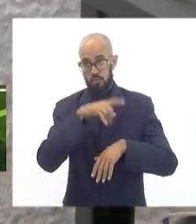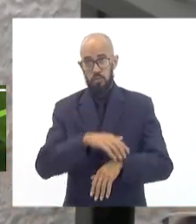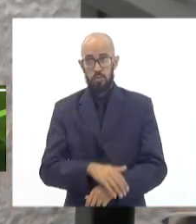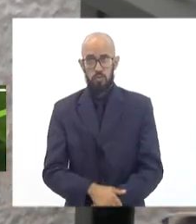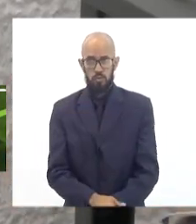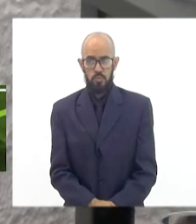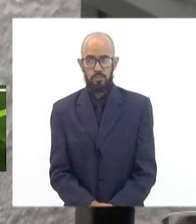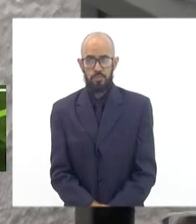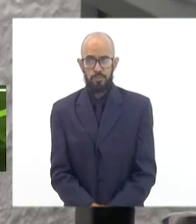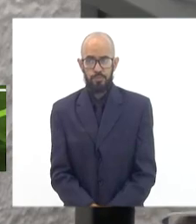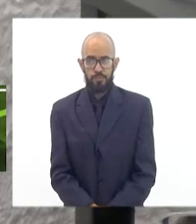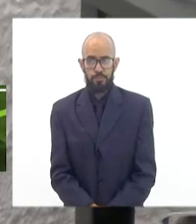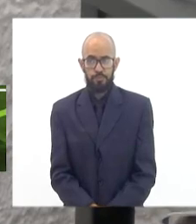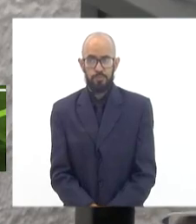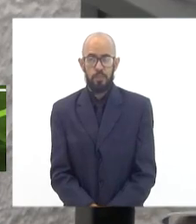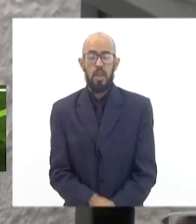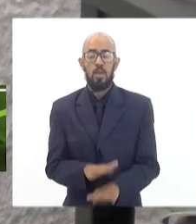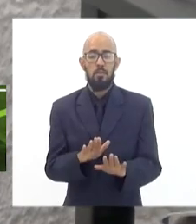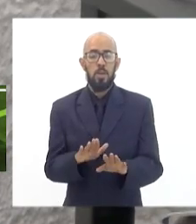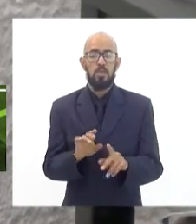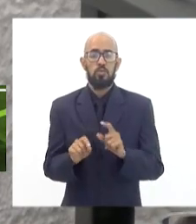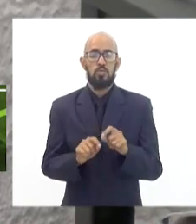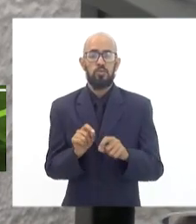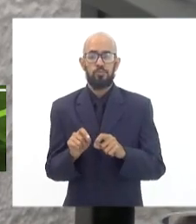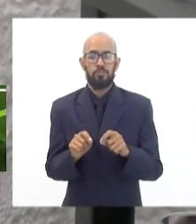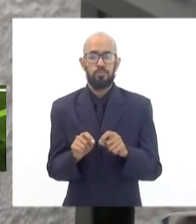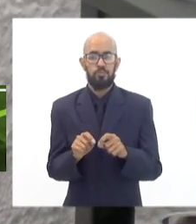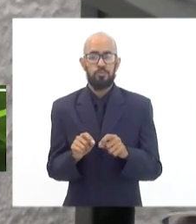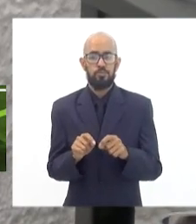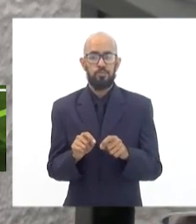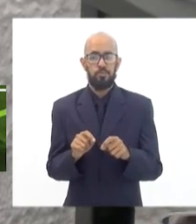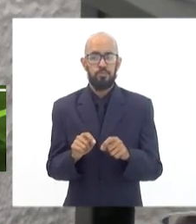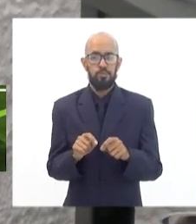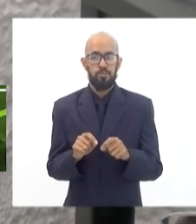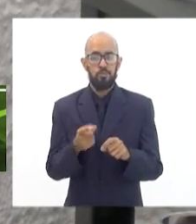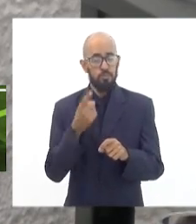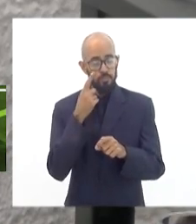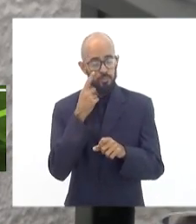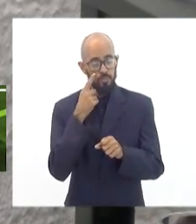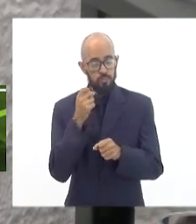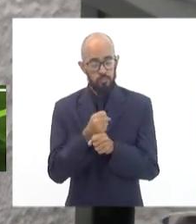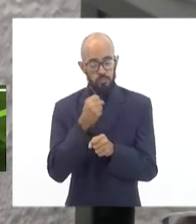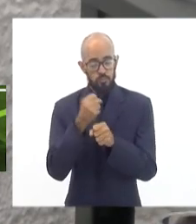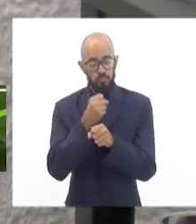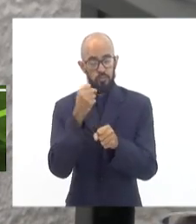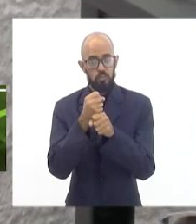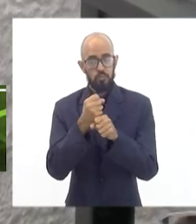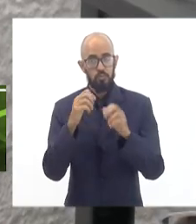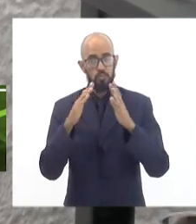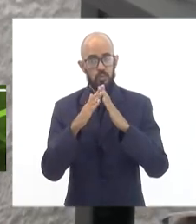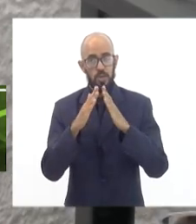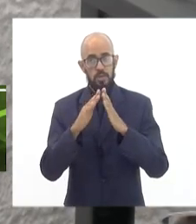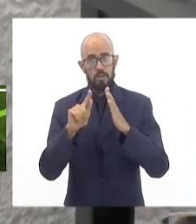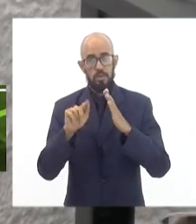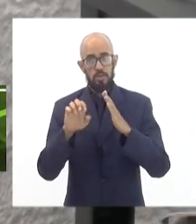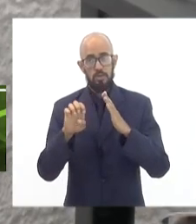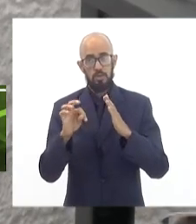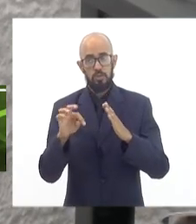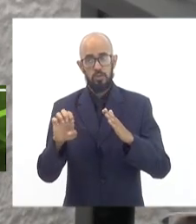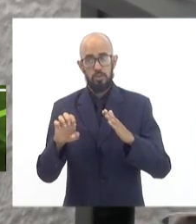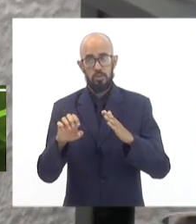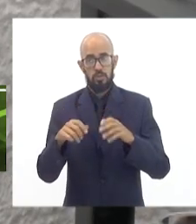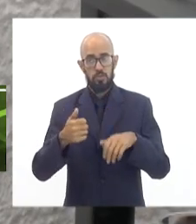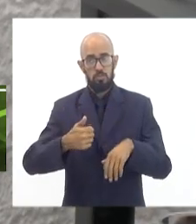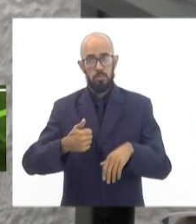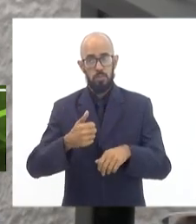existe toda assim mas de qualquer forma voltando ao braço Construtor do programa casa da gente nesse primeiro ano nós vamos